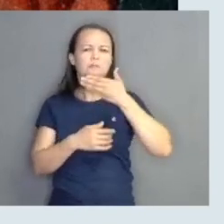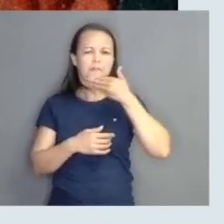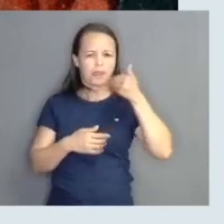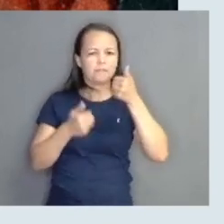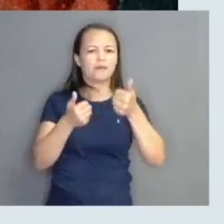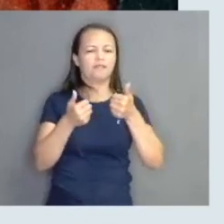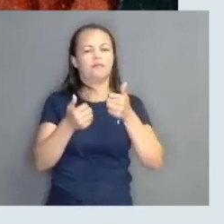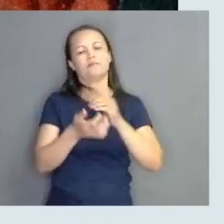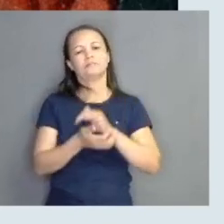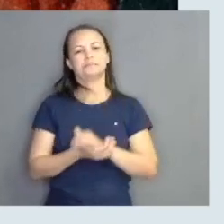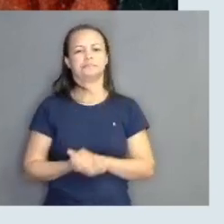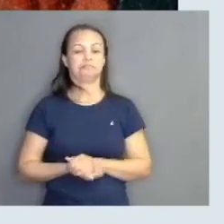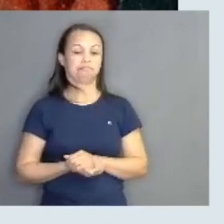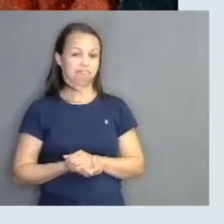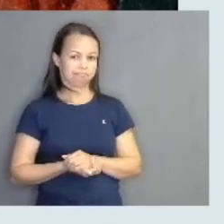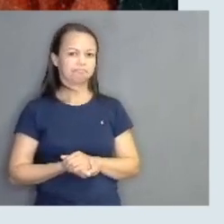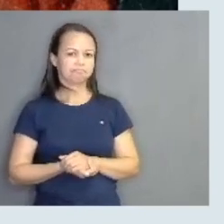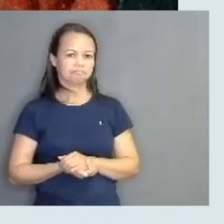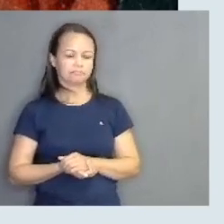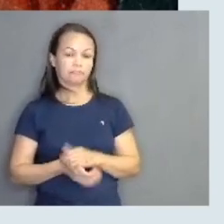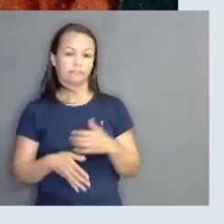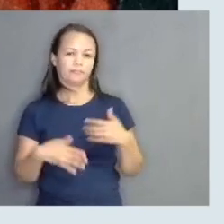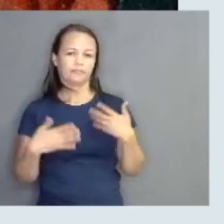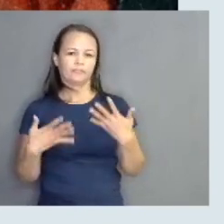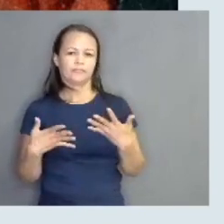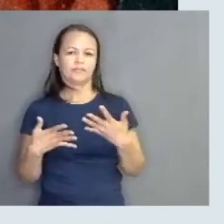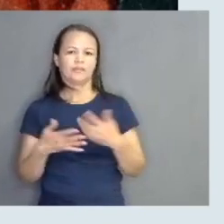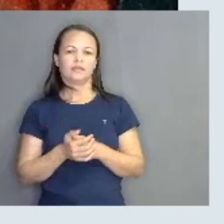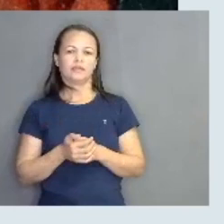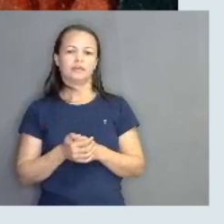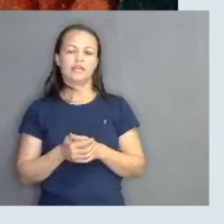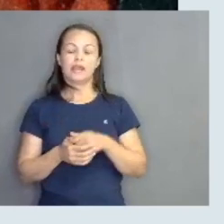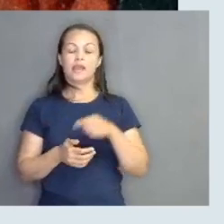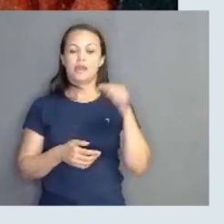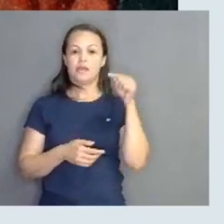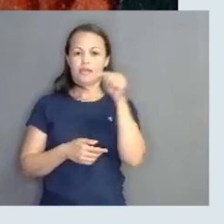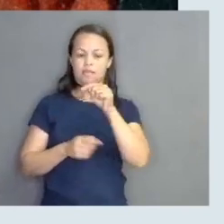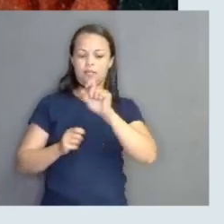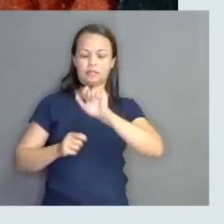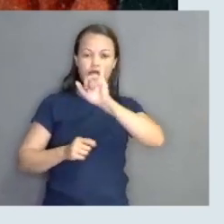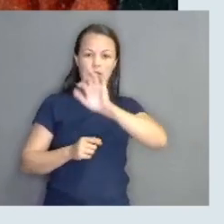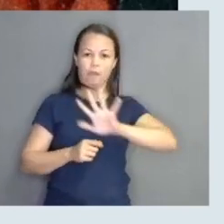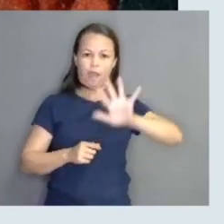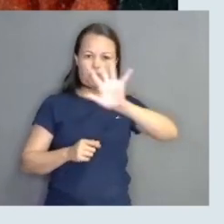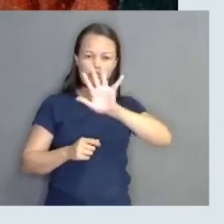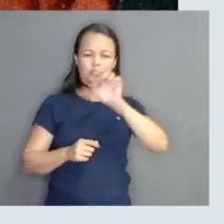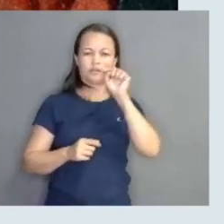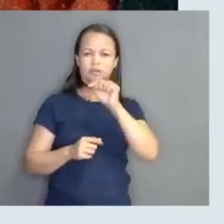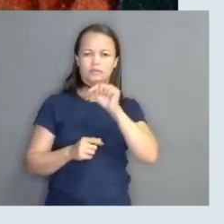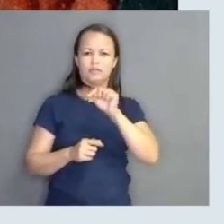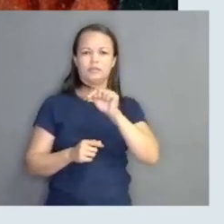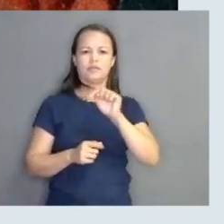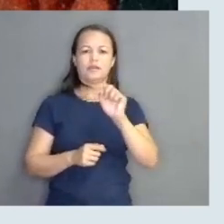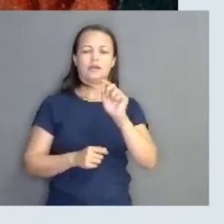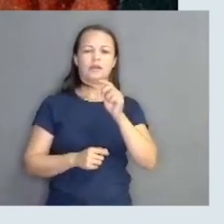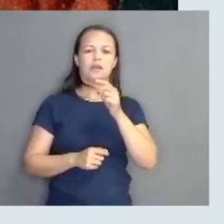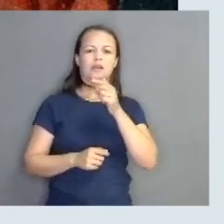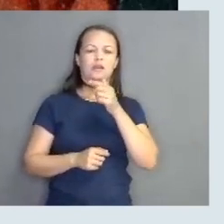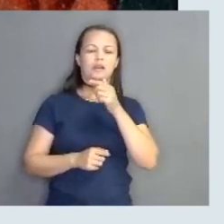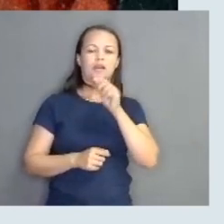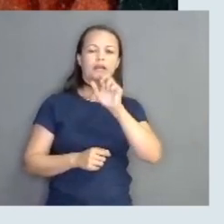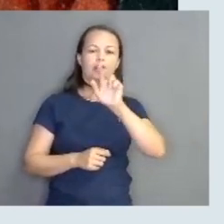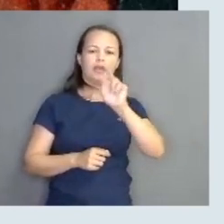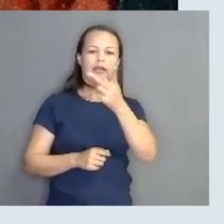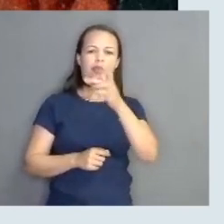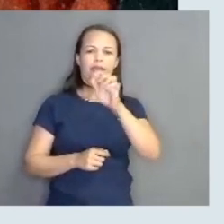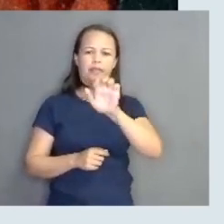Vamos lá então. Esse aí é o chamado Henrique VIII. Ele era rei da Inglaterra,